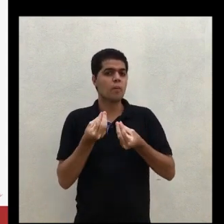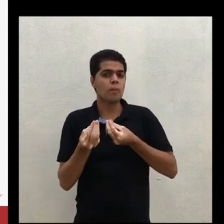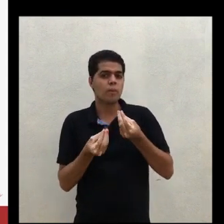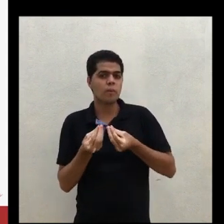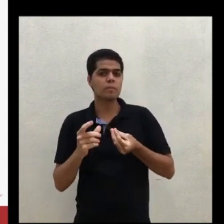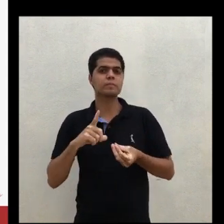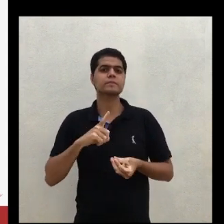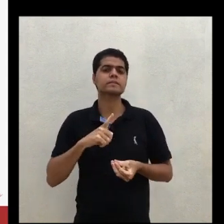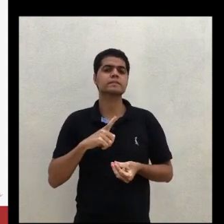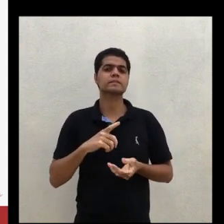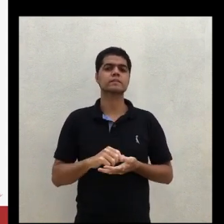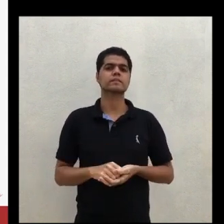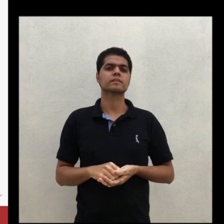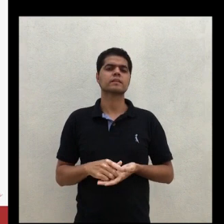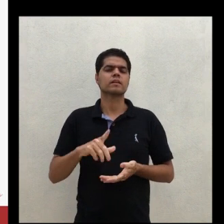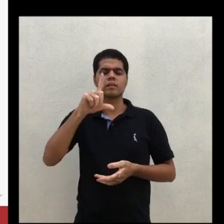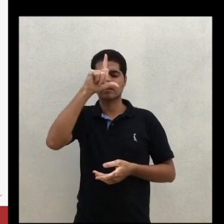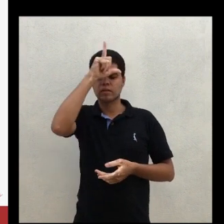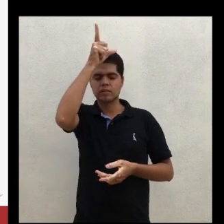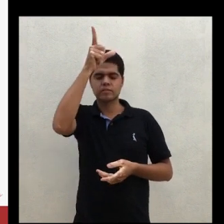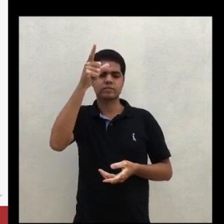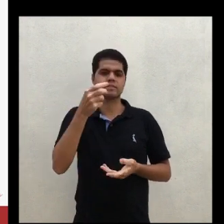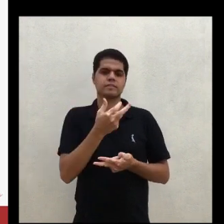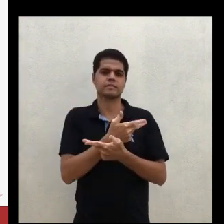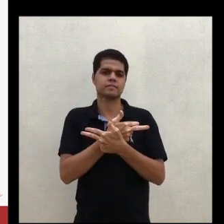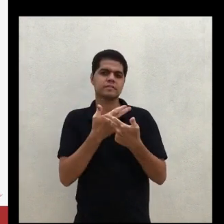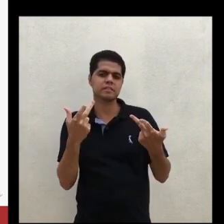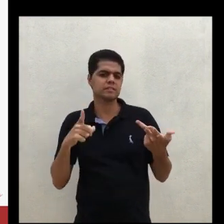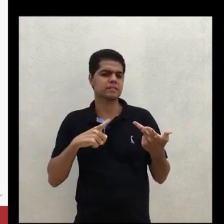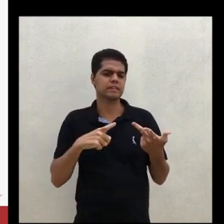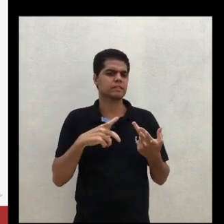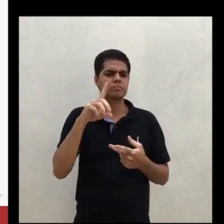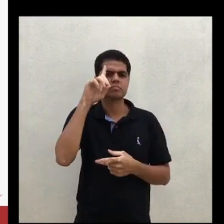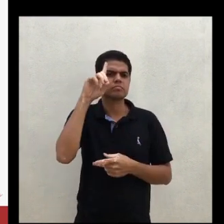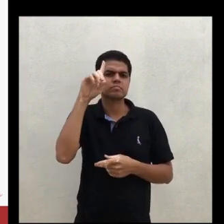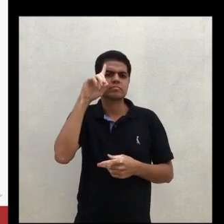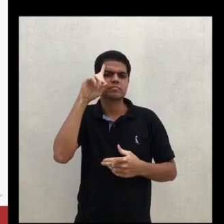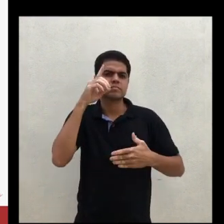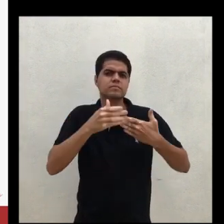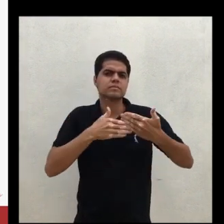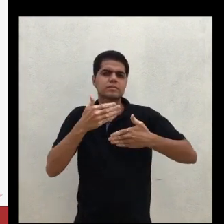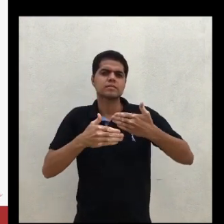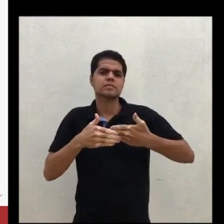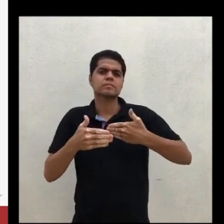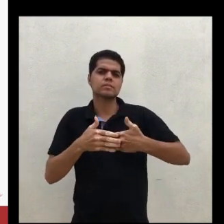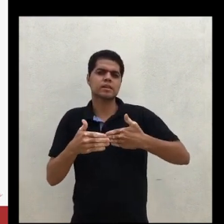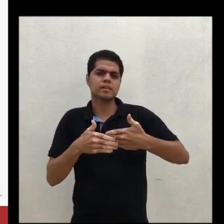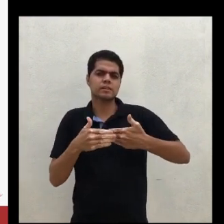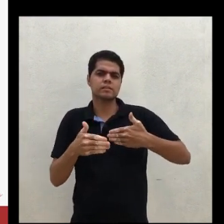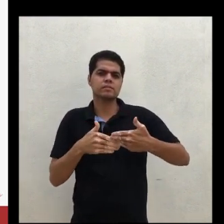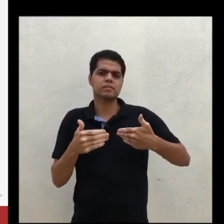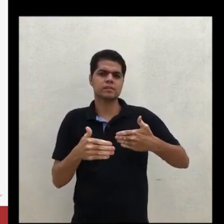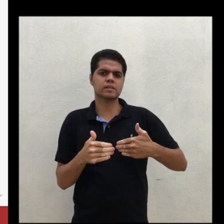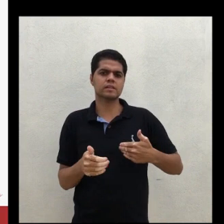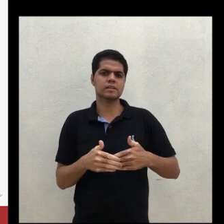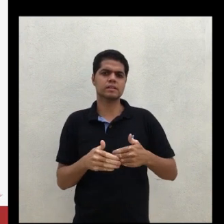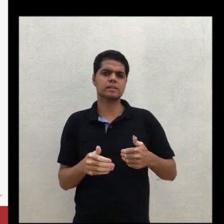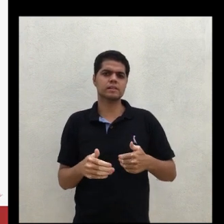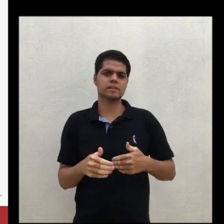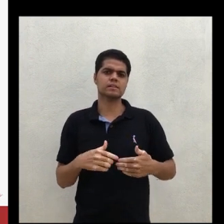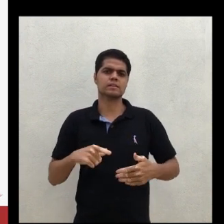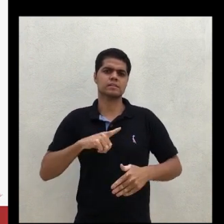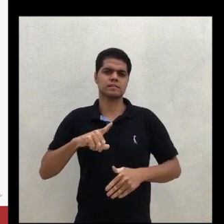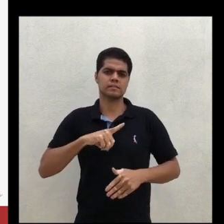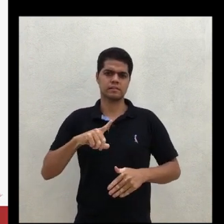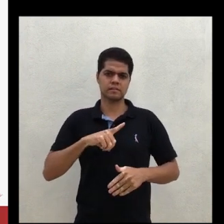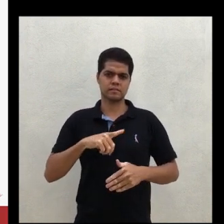a dia. Né? Eu tenho o conjunto das distâncias entre os veículos aqui, né? Em que eu posso falar,